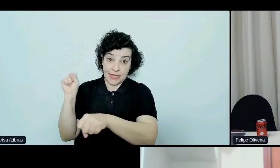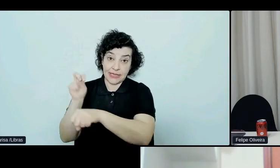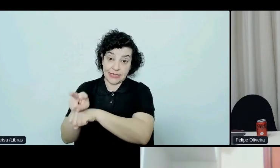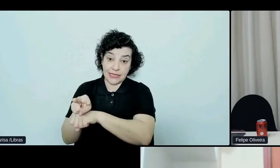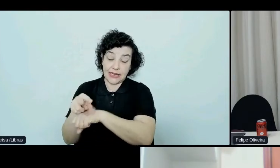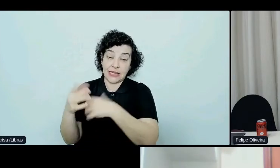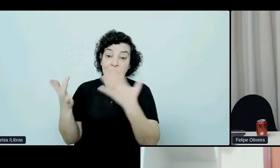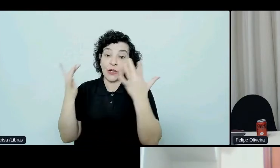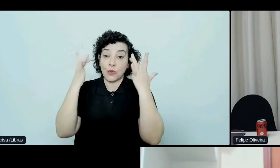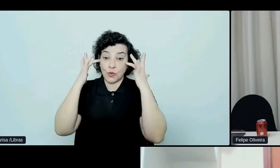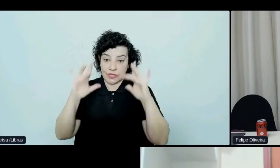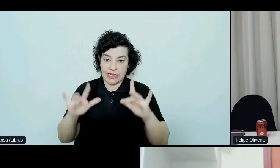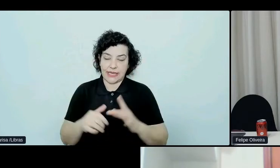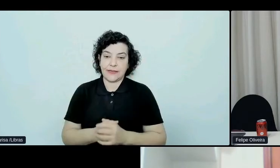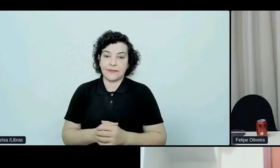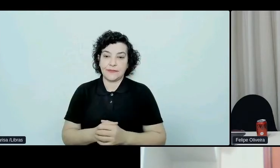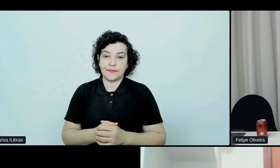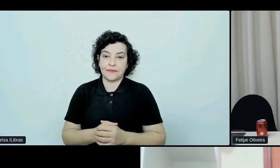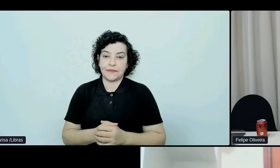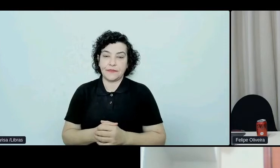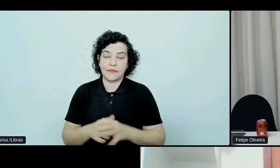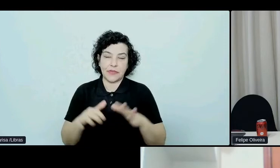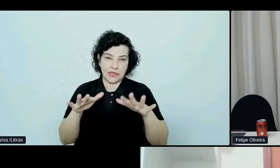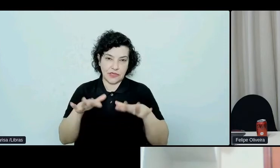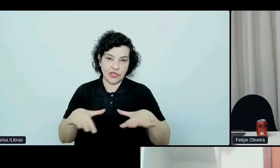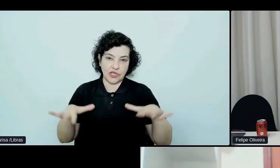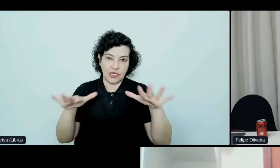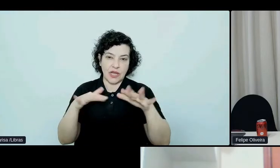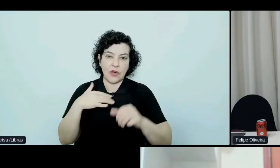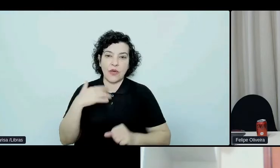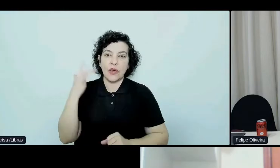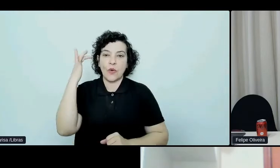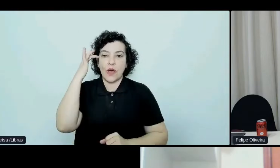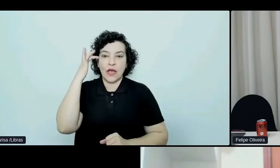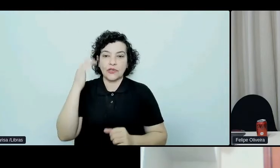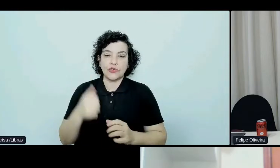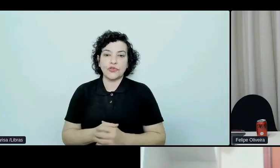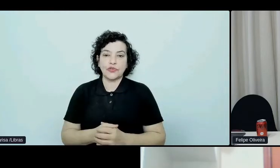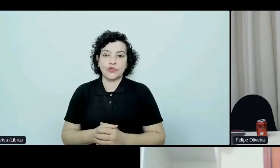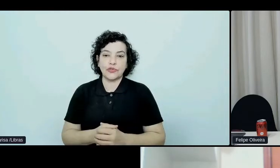sentir seguro na empresa? Vamos começar pela Vanessa.